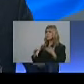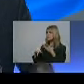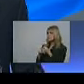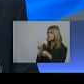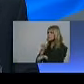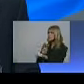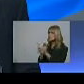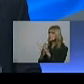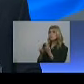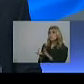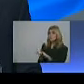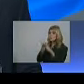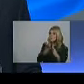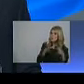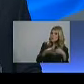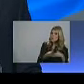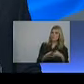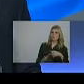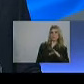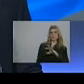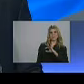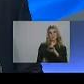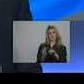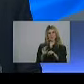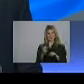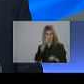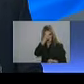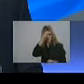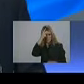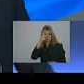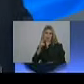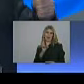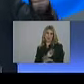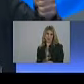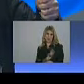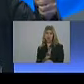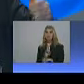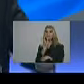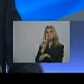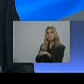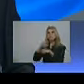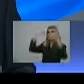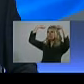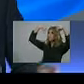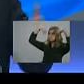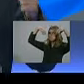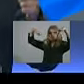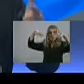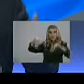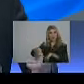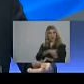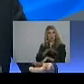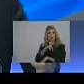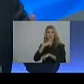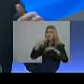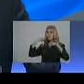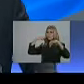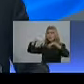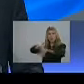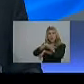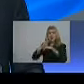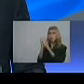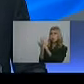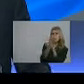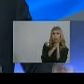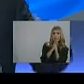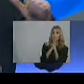outra guarda municipal, que tenha foco na proteção do cidadão, com mais iluminação das ruas, com ruas cheias, mas também